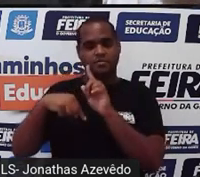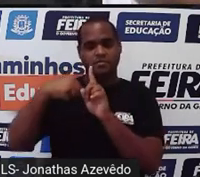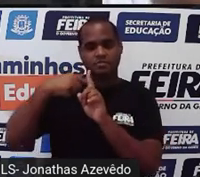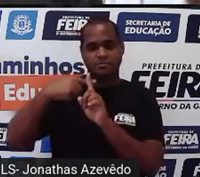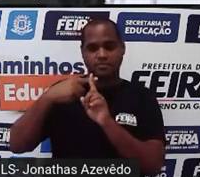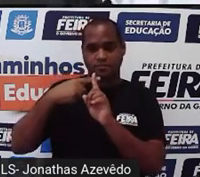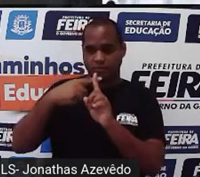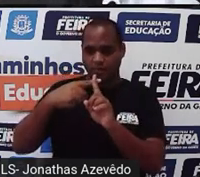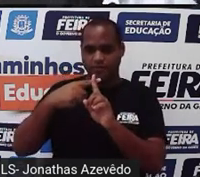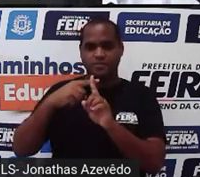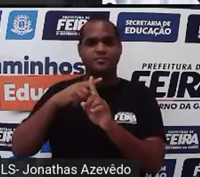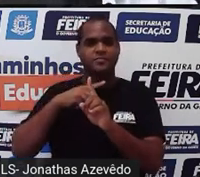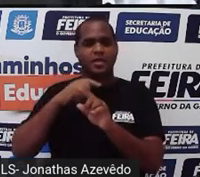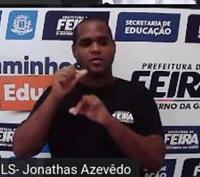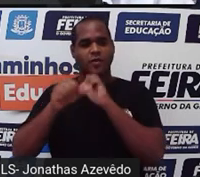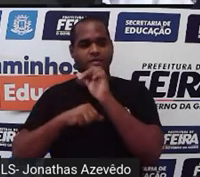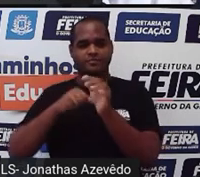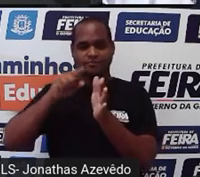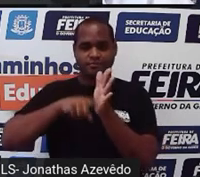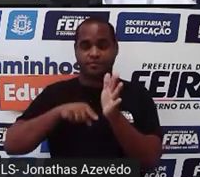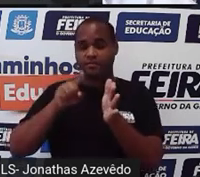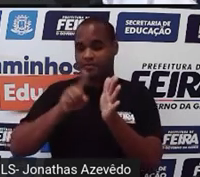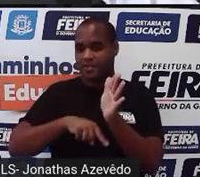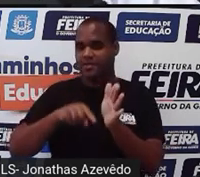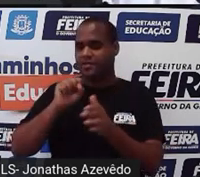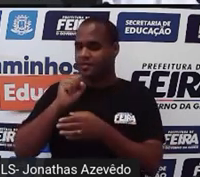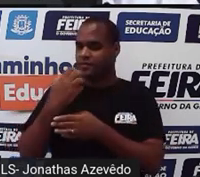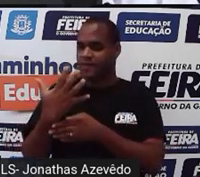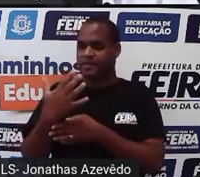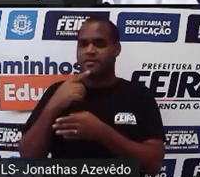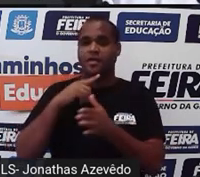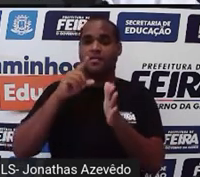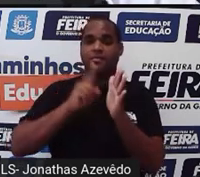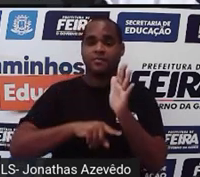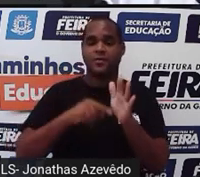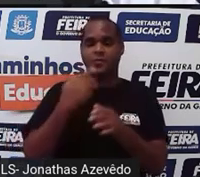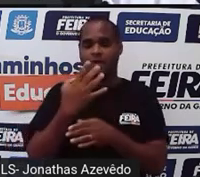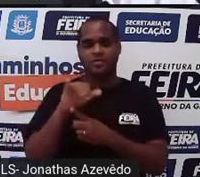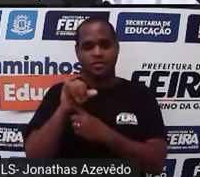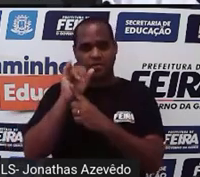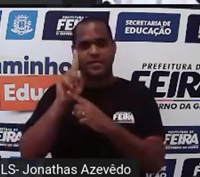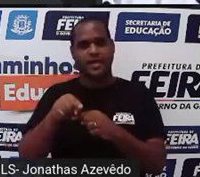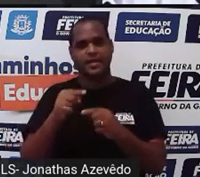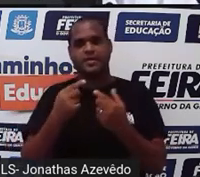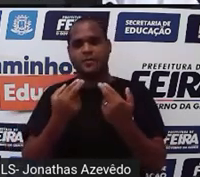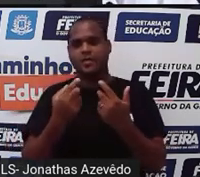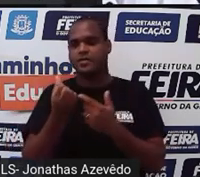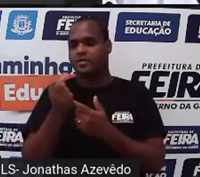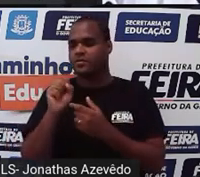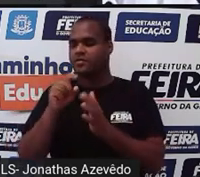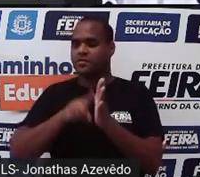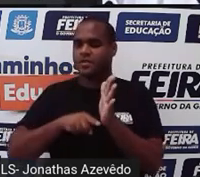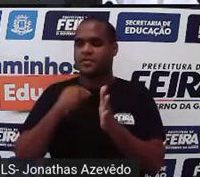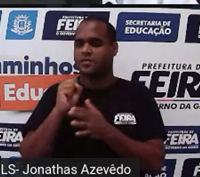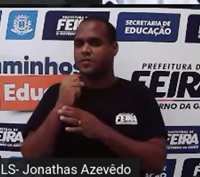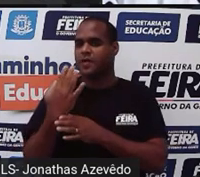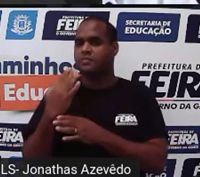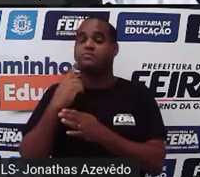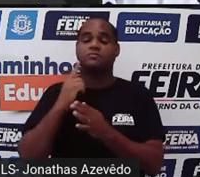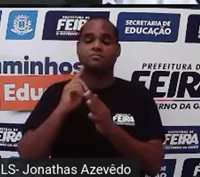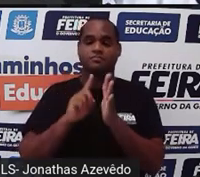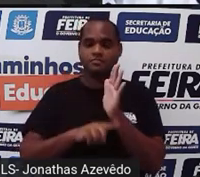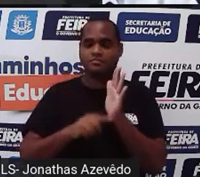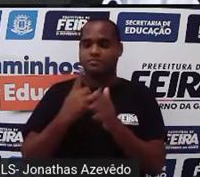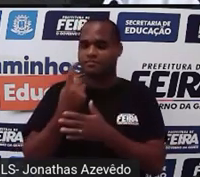positivo mudou vai negativo - 84 tão - 4y é 68 - 84 e da -